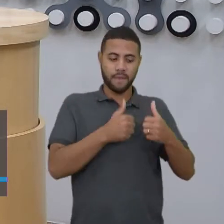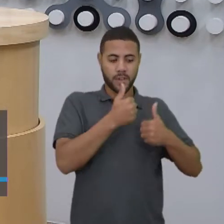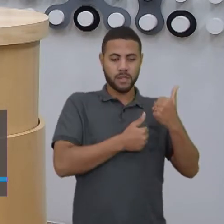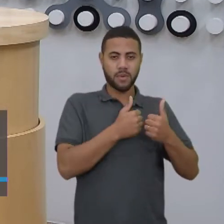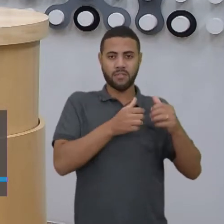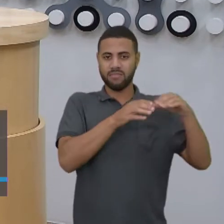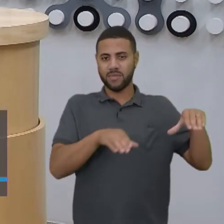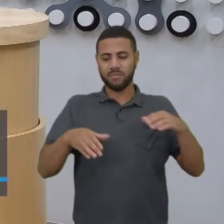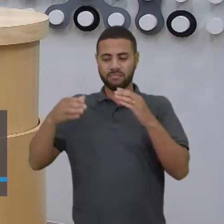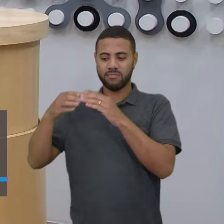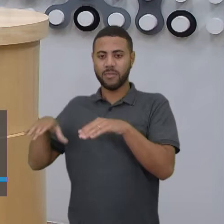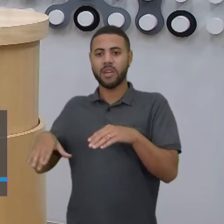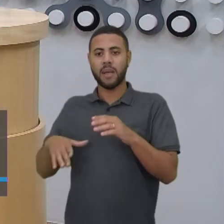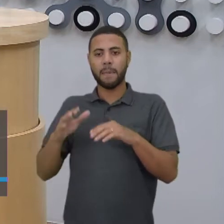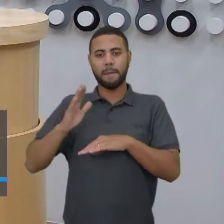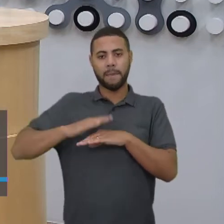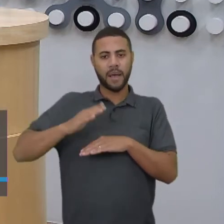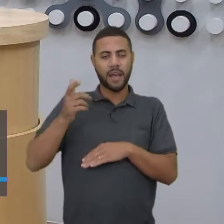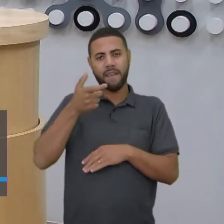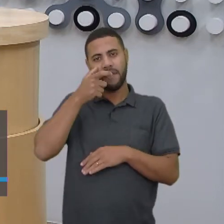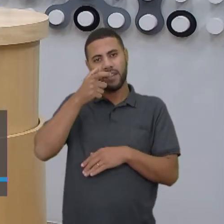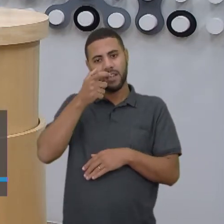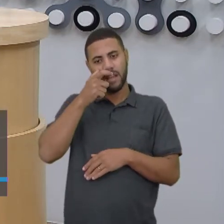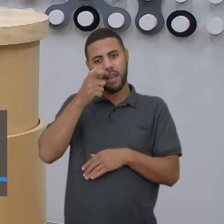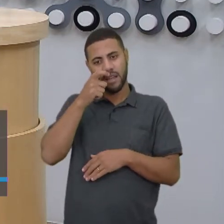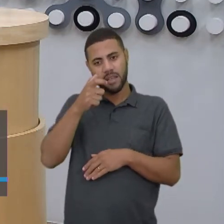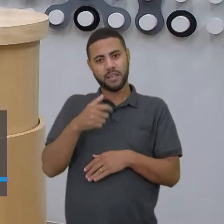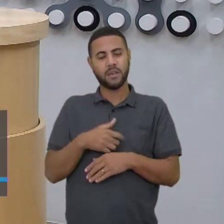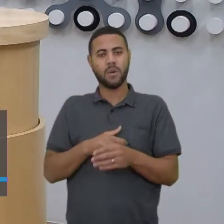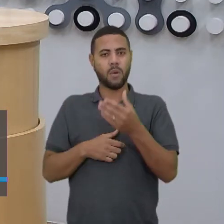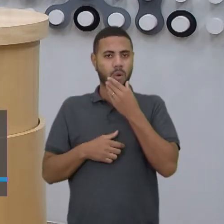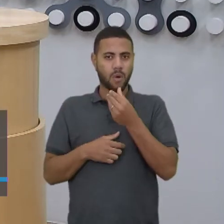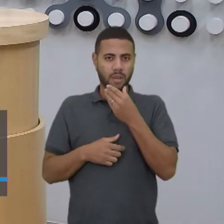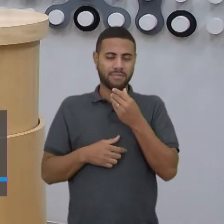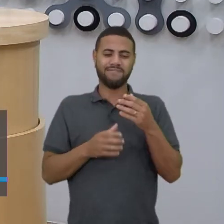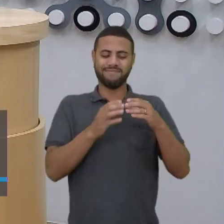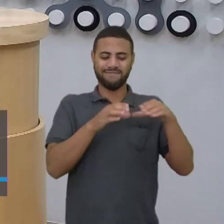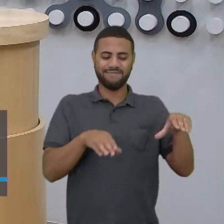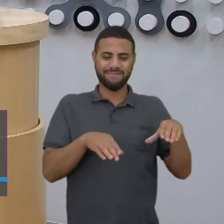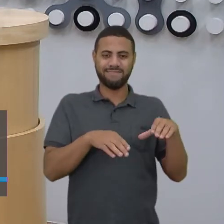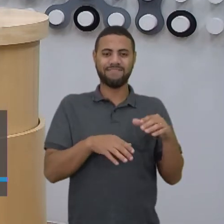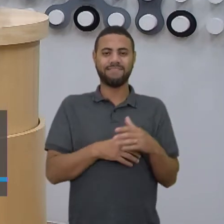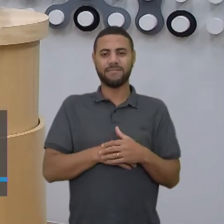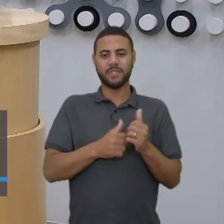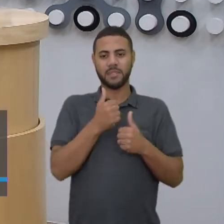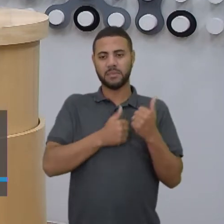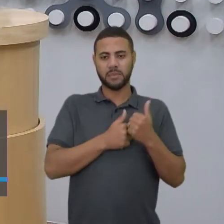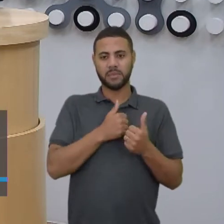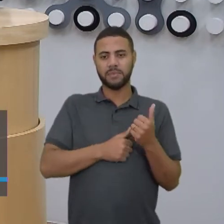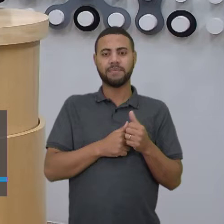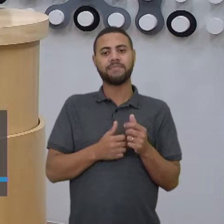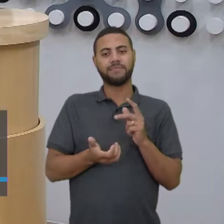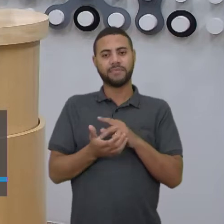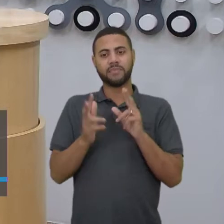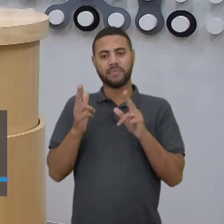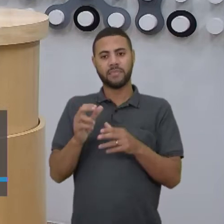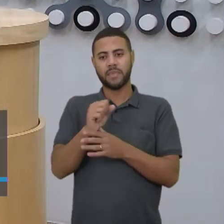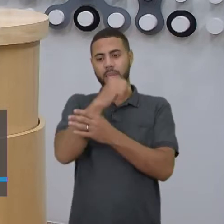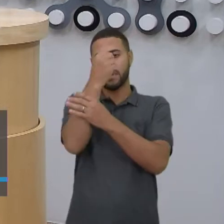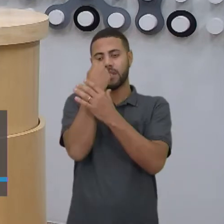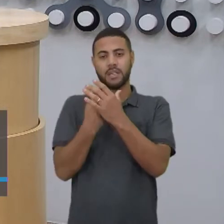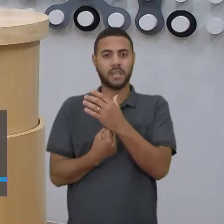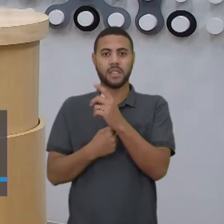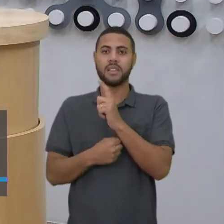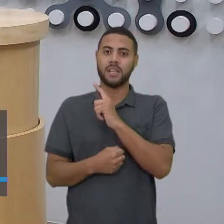claro que quem continua com maior visibilidade é o masculino. Não temos que discutir. Assim como no basquete também. A